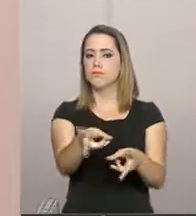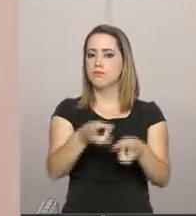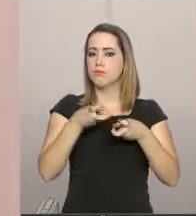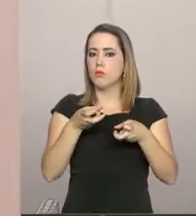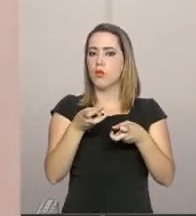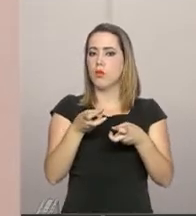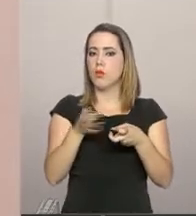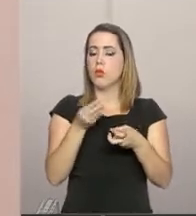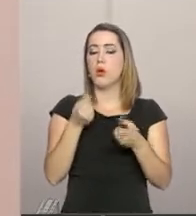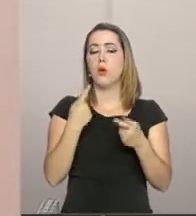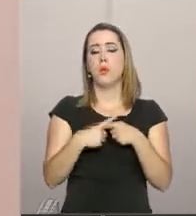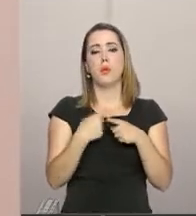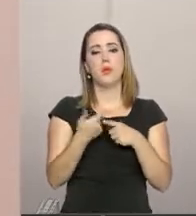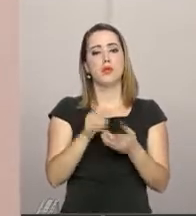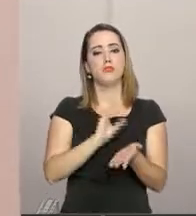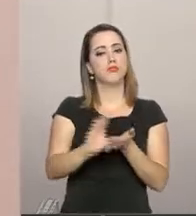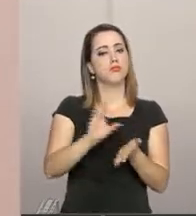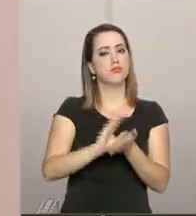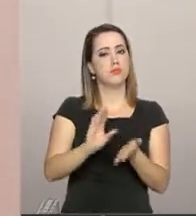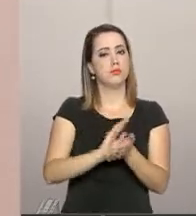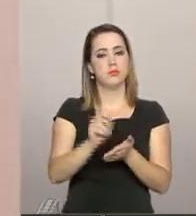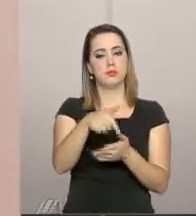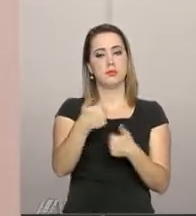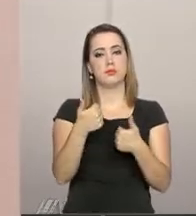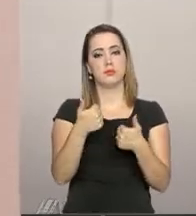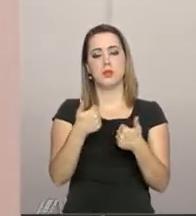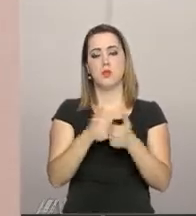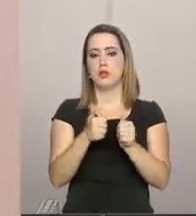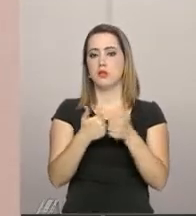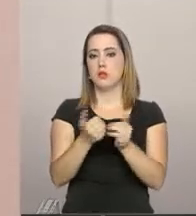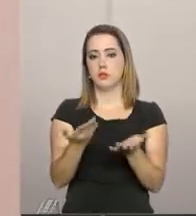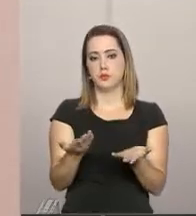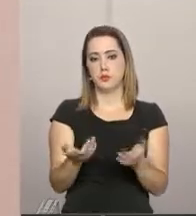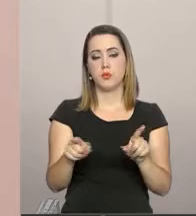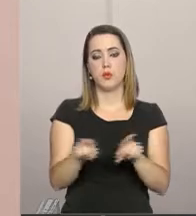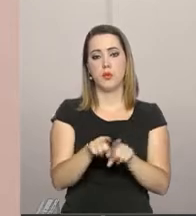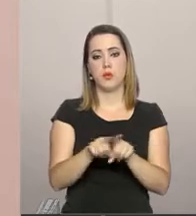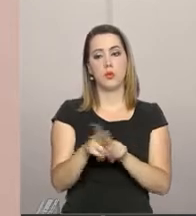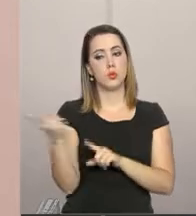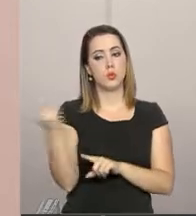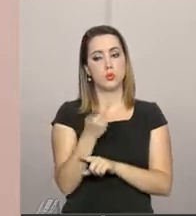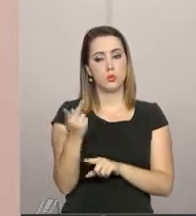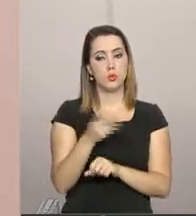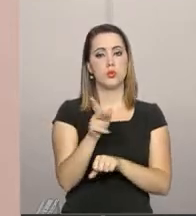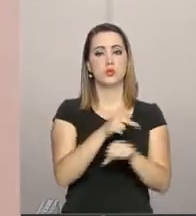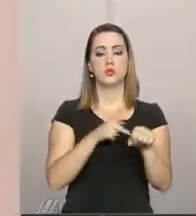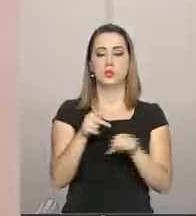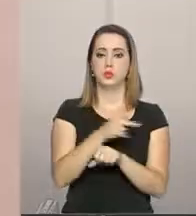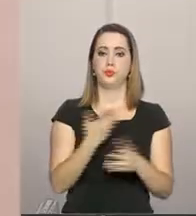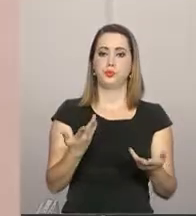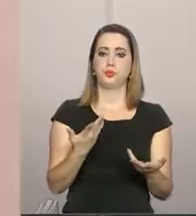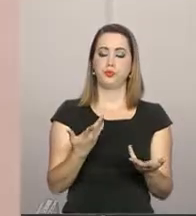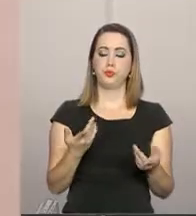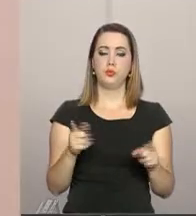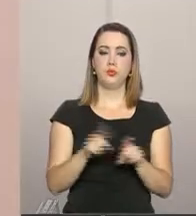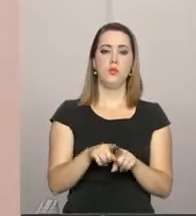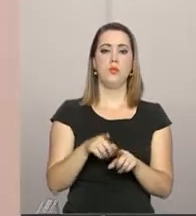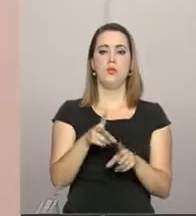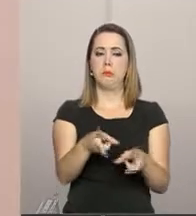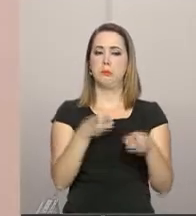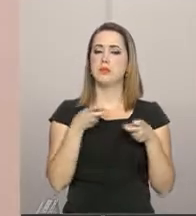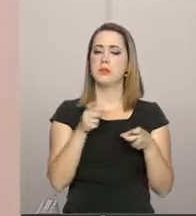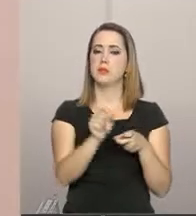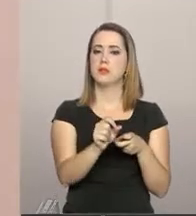da infraestrutura e, em particular, aquilo que atrapalha o investimento bilateral nessa área, desde